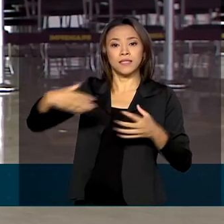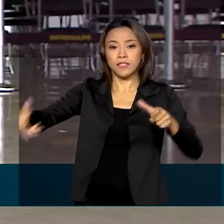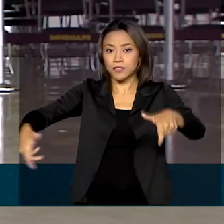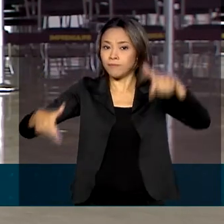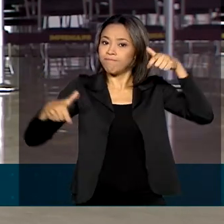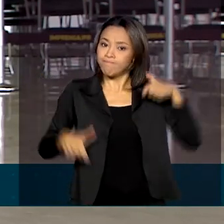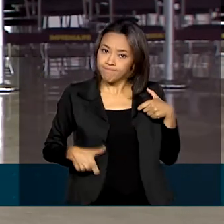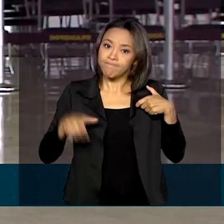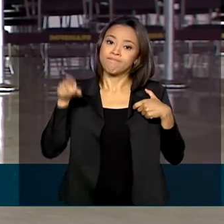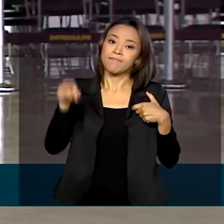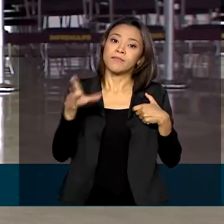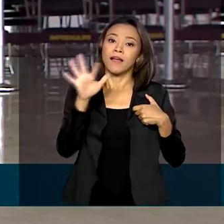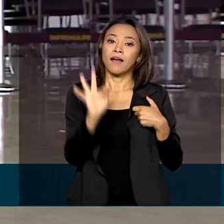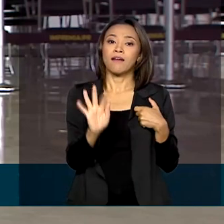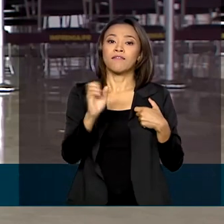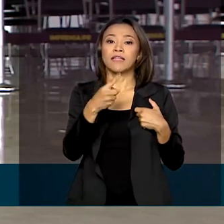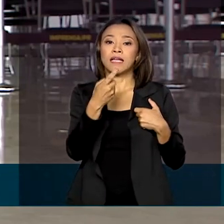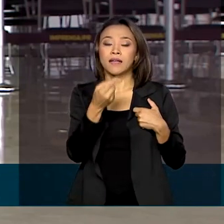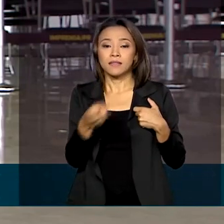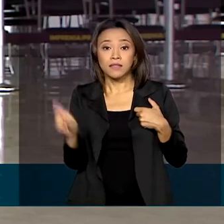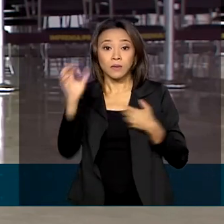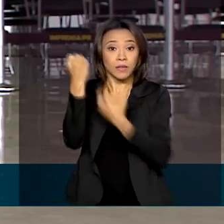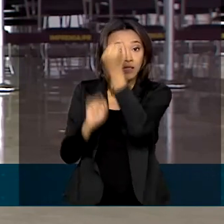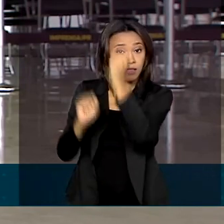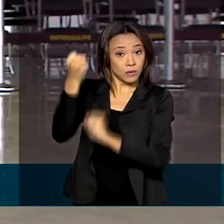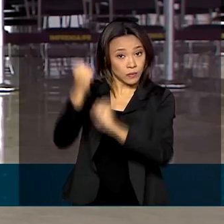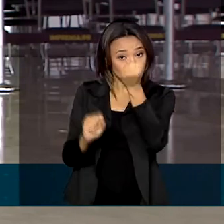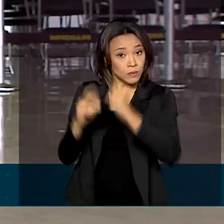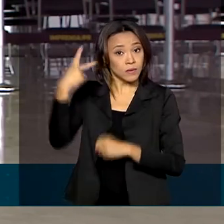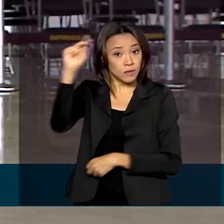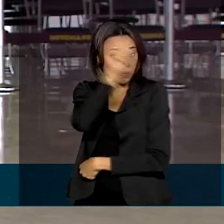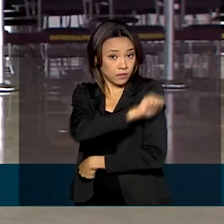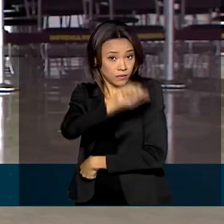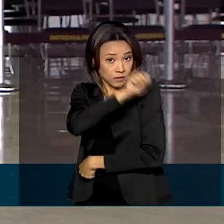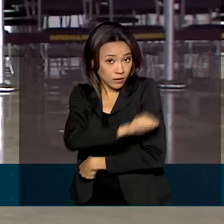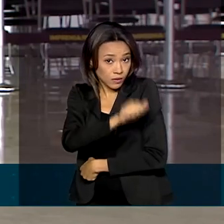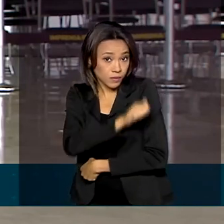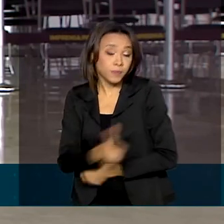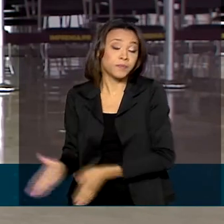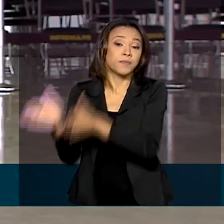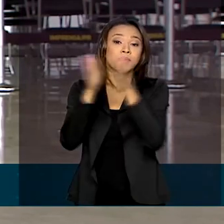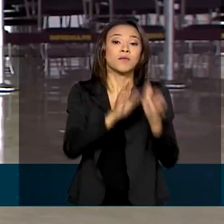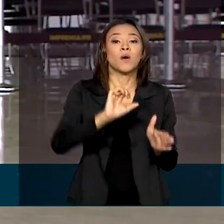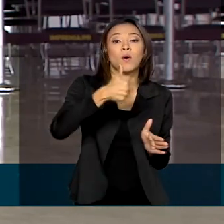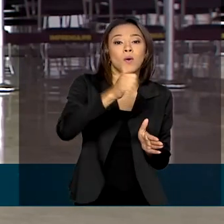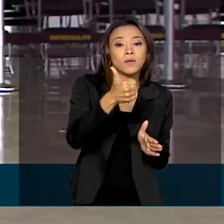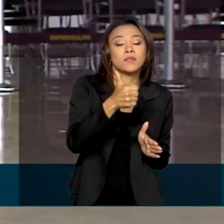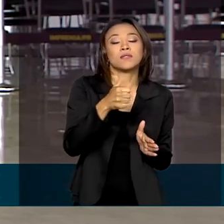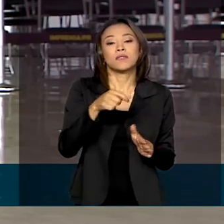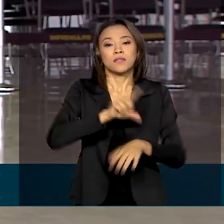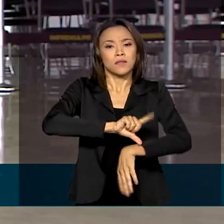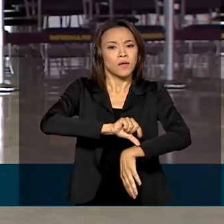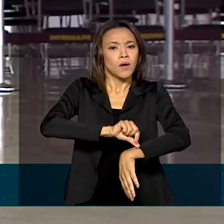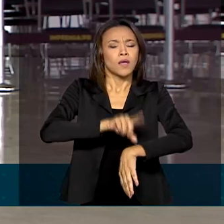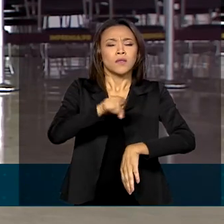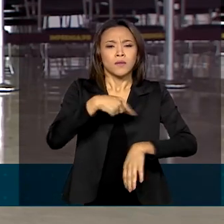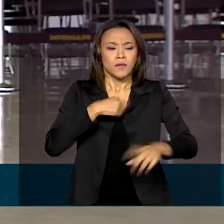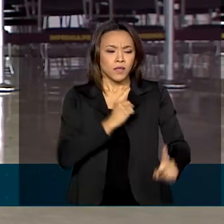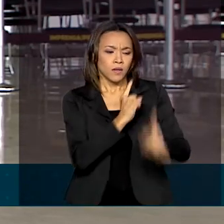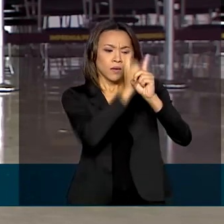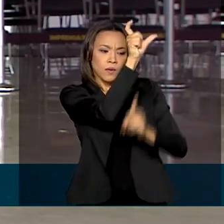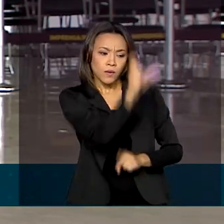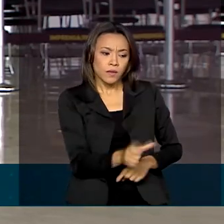de Janeiro, que é o senhor Eduardo Eugênio Gouveia Vieira. E às 11 horas ele estará com o ministro da Saúde,